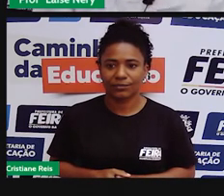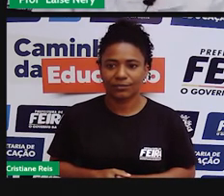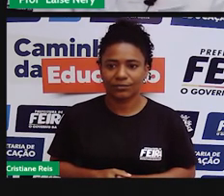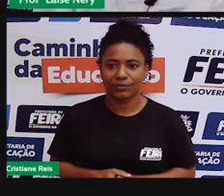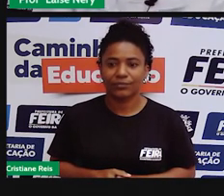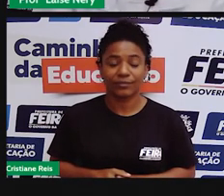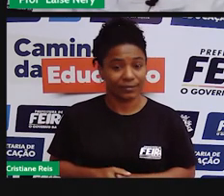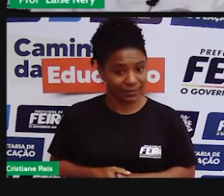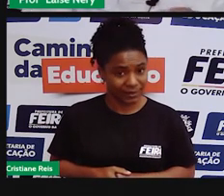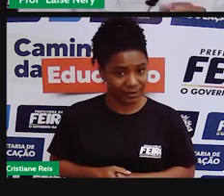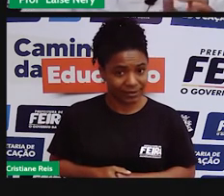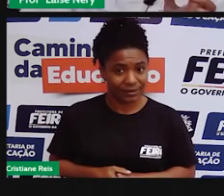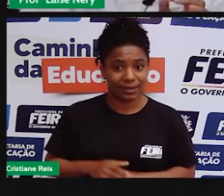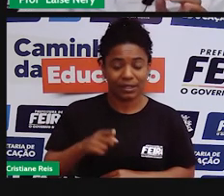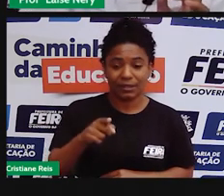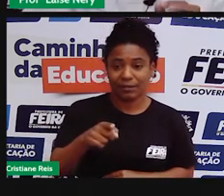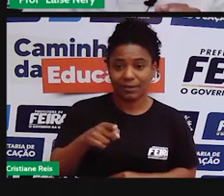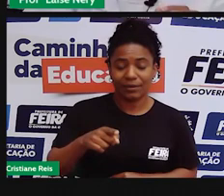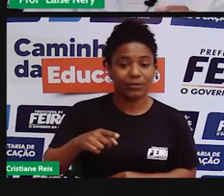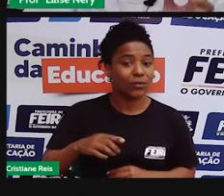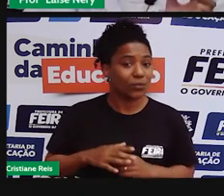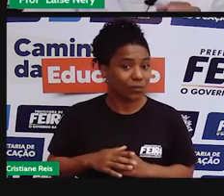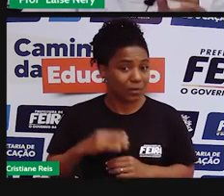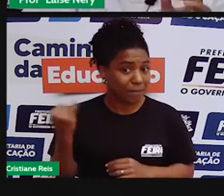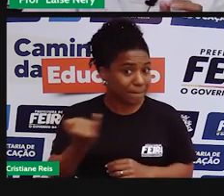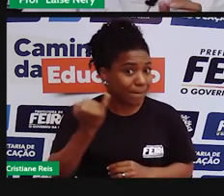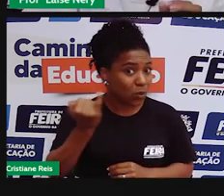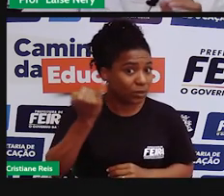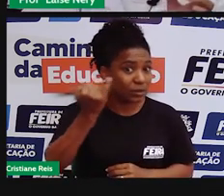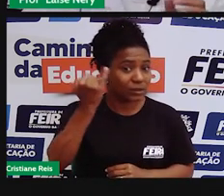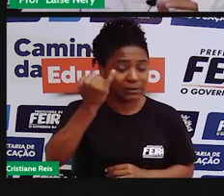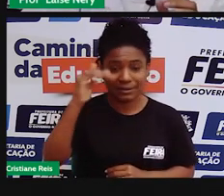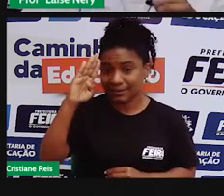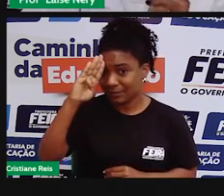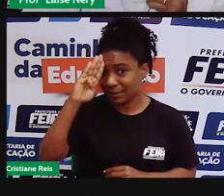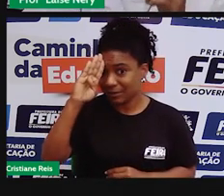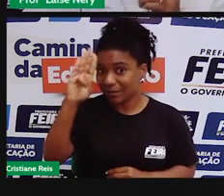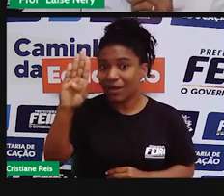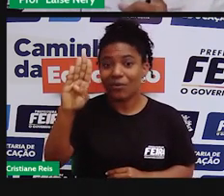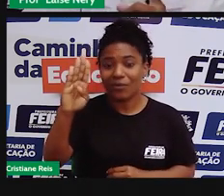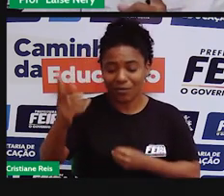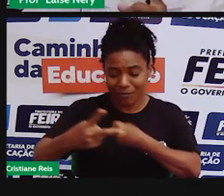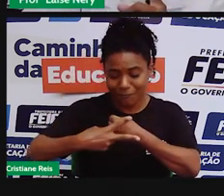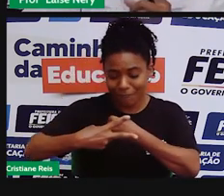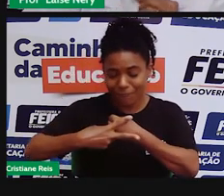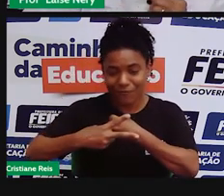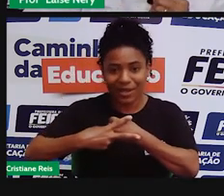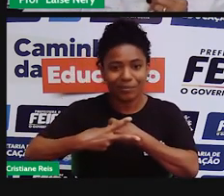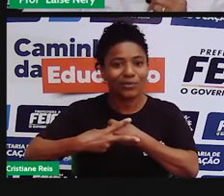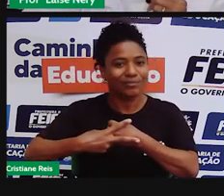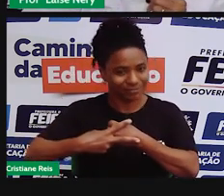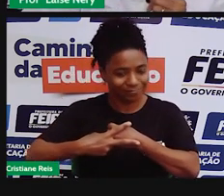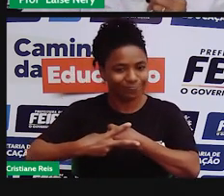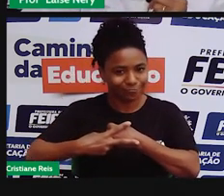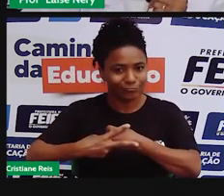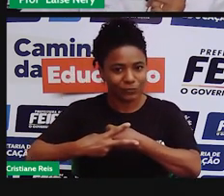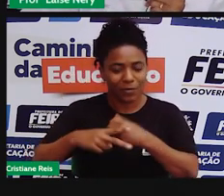e eu mais importante é que os verbos são variáveis de acordo com o tempo